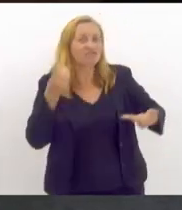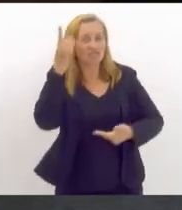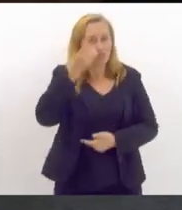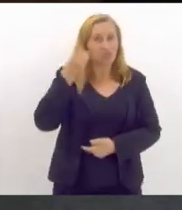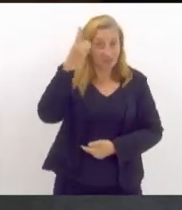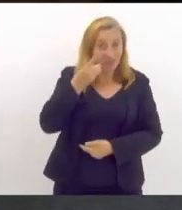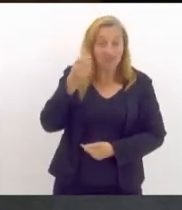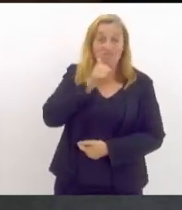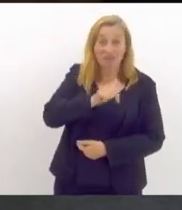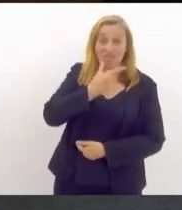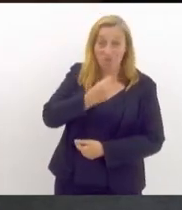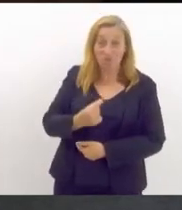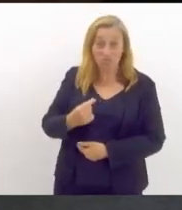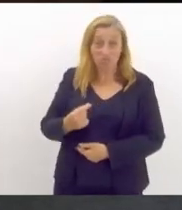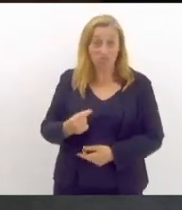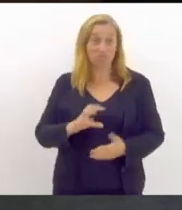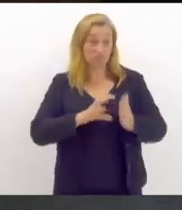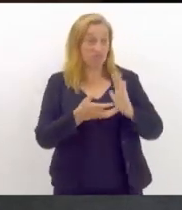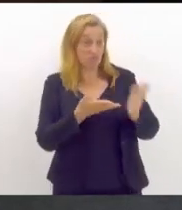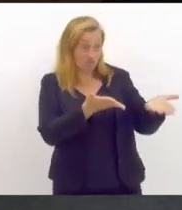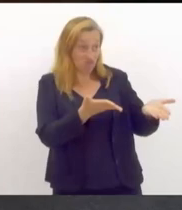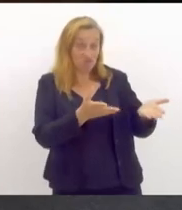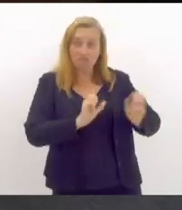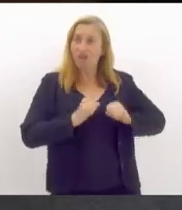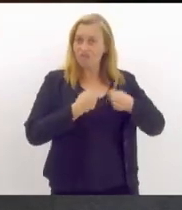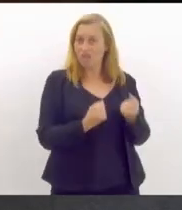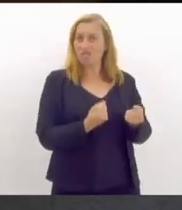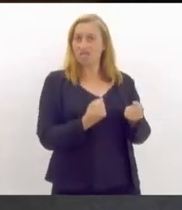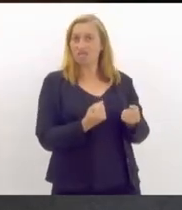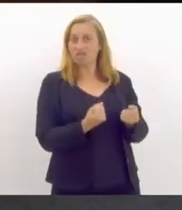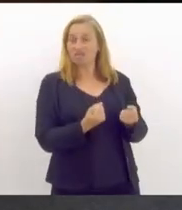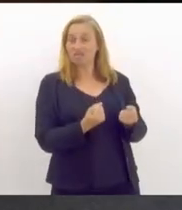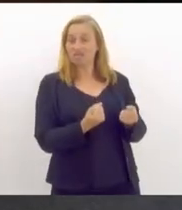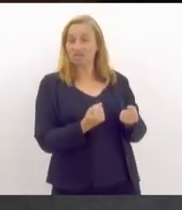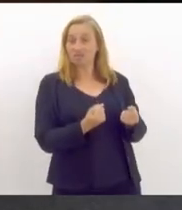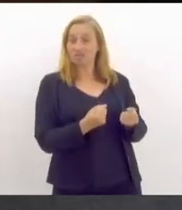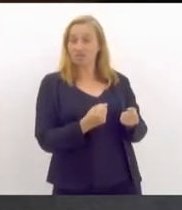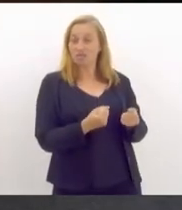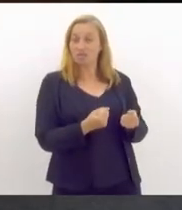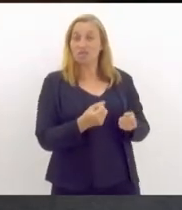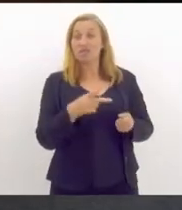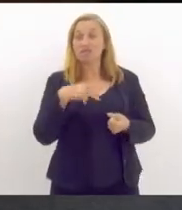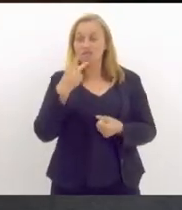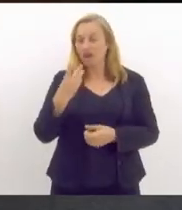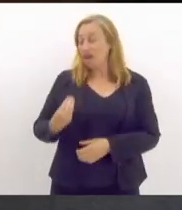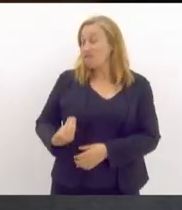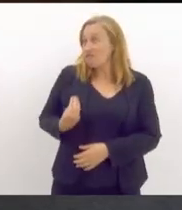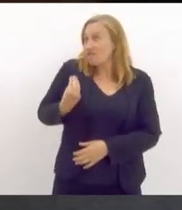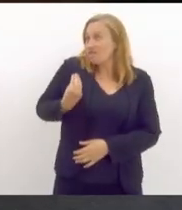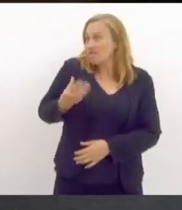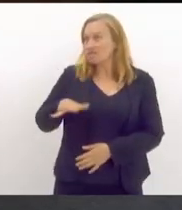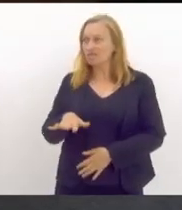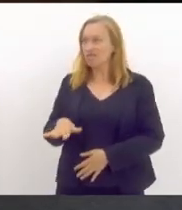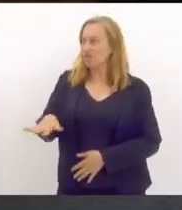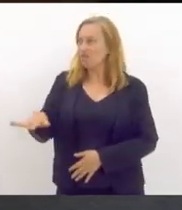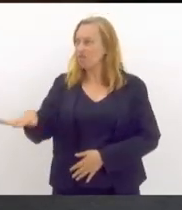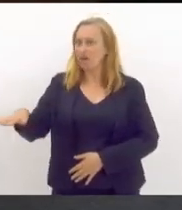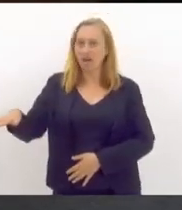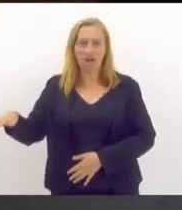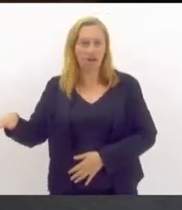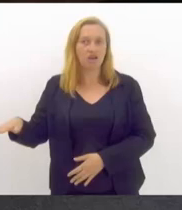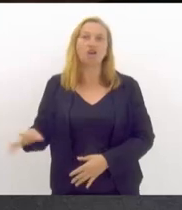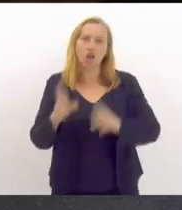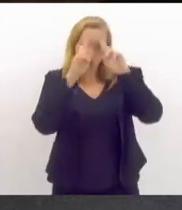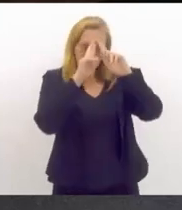deputados e deputados desse partido defendem e glamourizam por exemplo a vida na favela todo